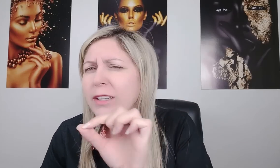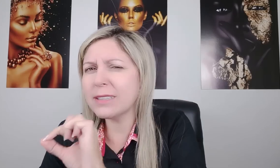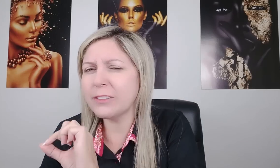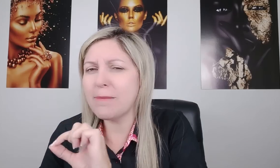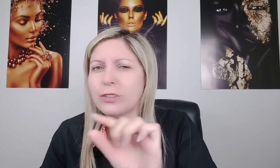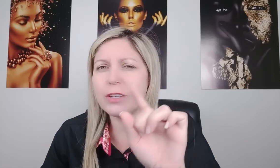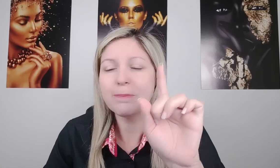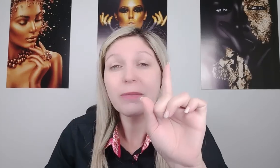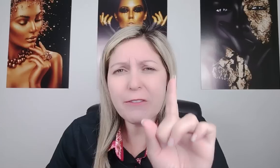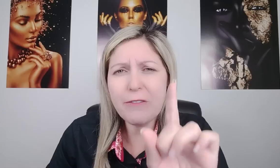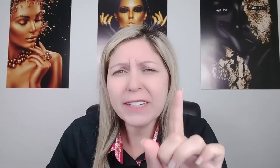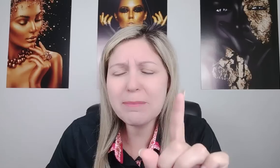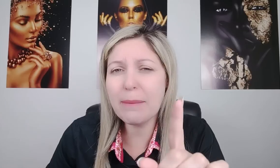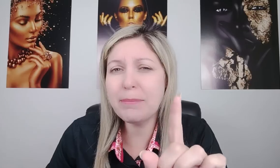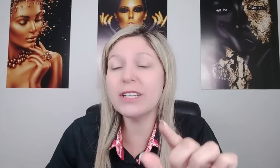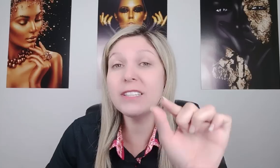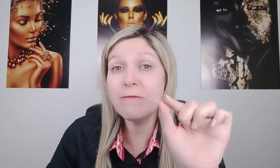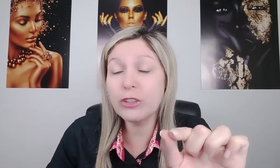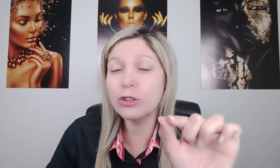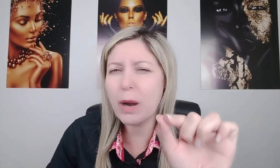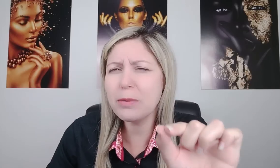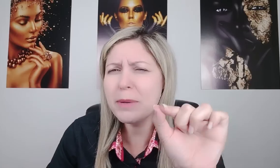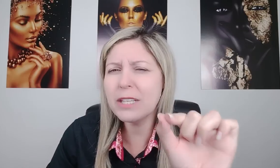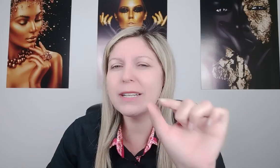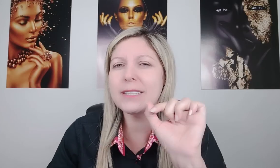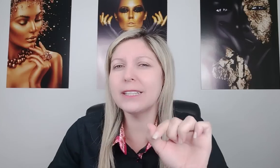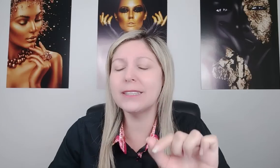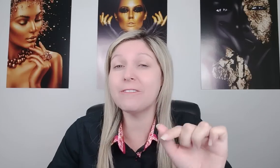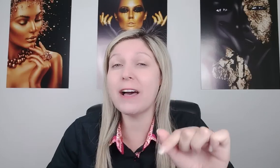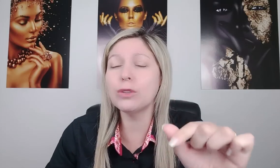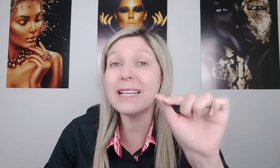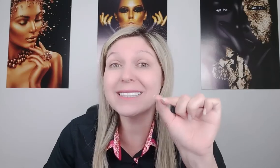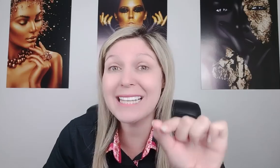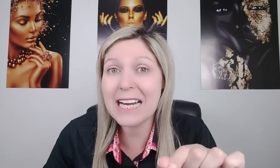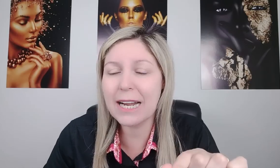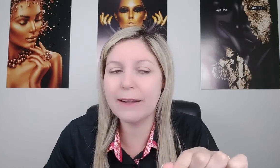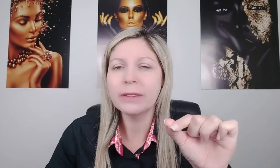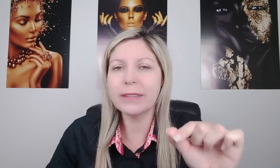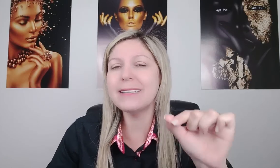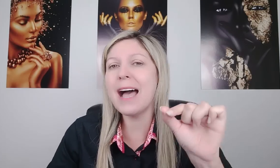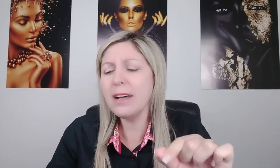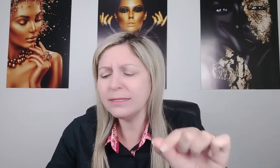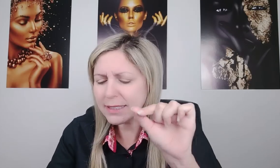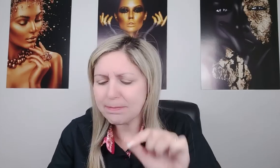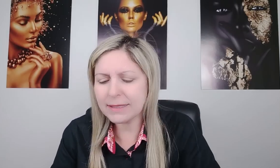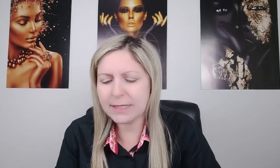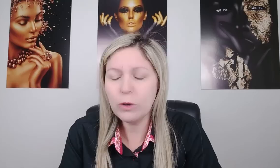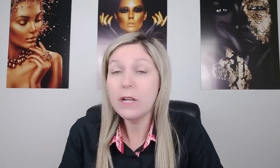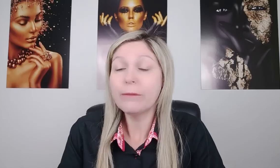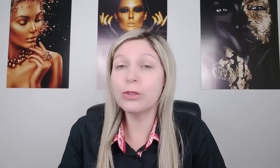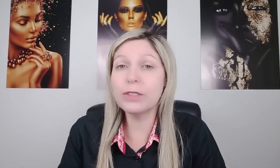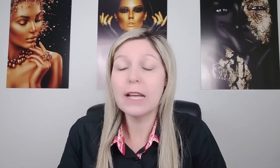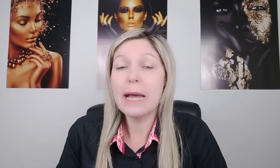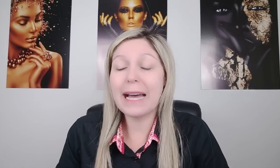aqui todas as informações, verifica aqui bem rapidinho esse vídeo do próprio ministro da Cidadania falando acerca, né, da